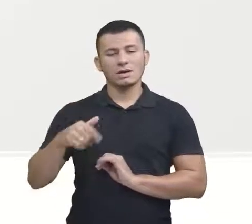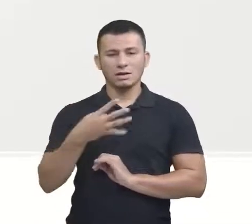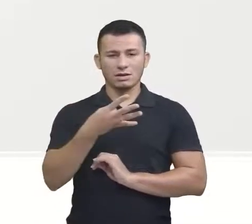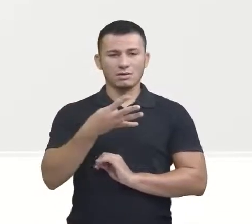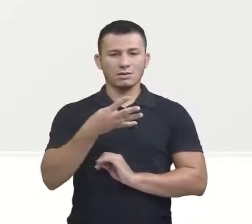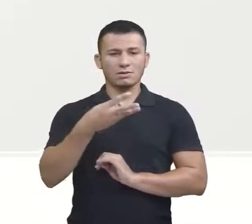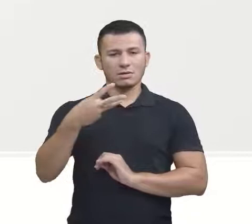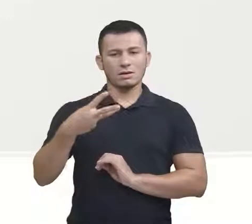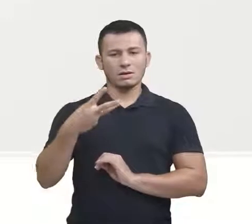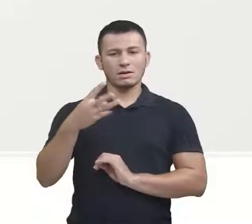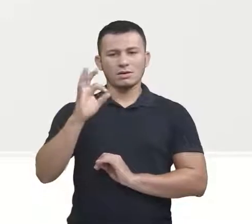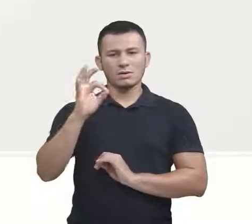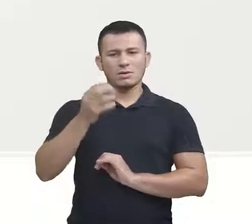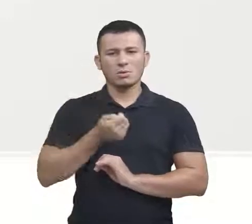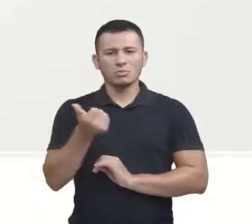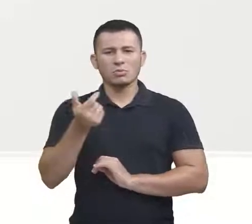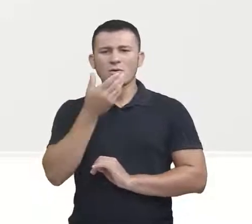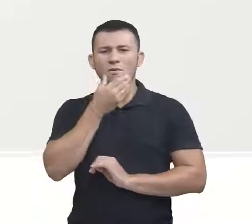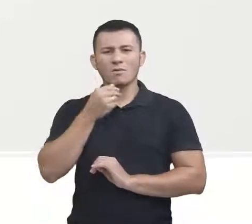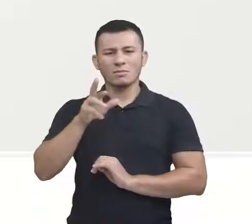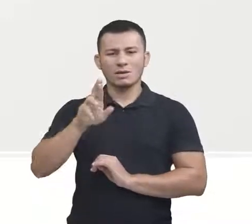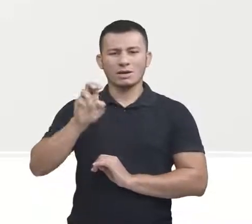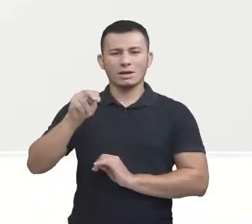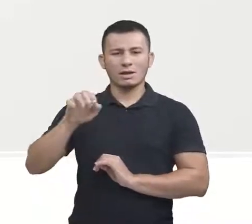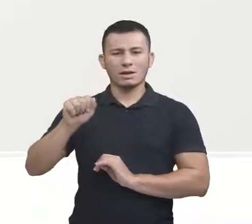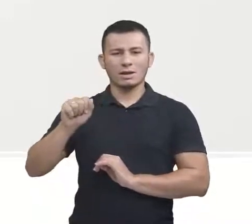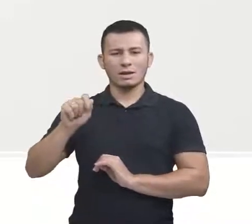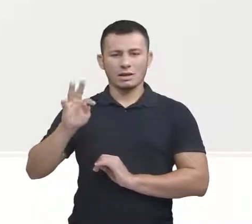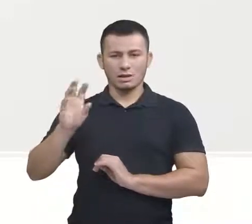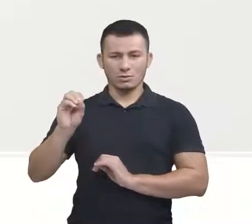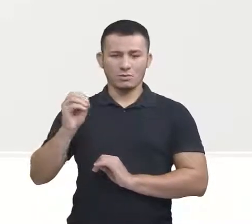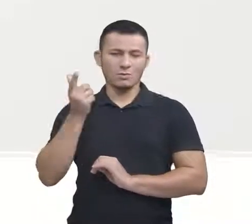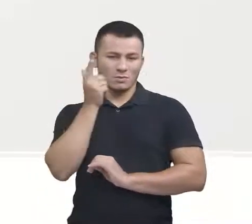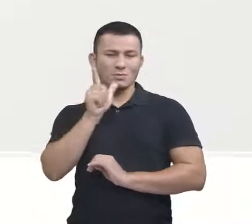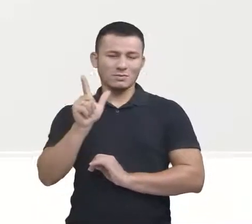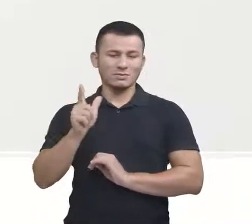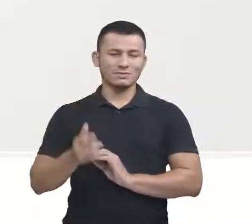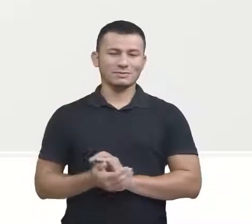bolinha de gude e Renato ganhou a